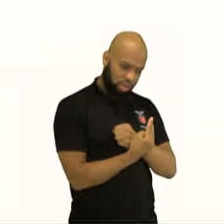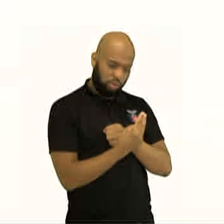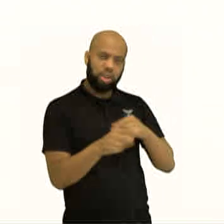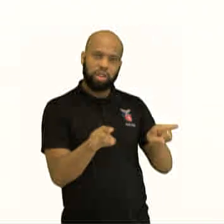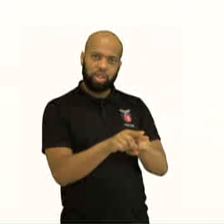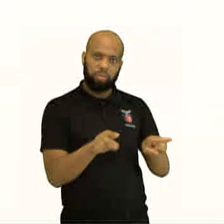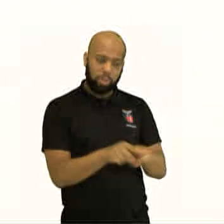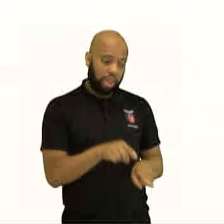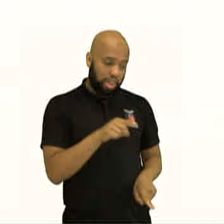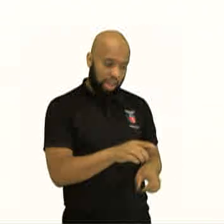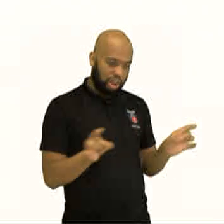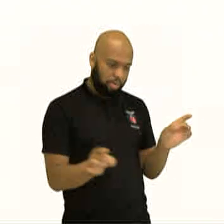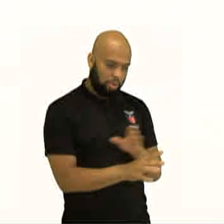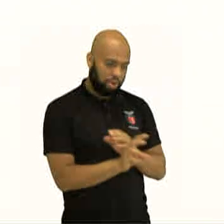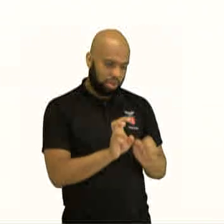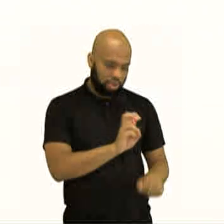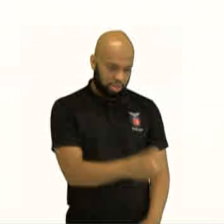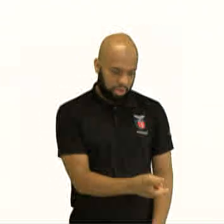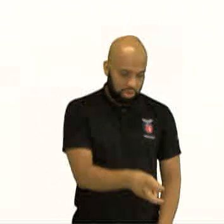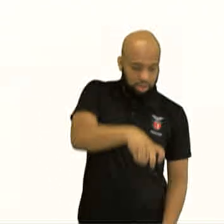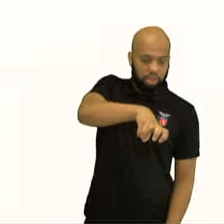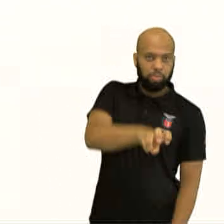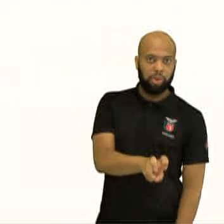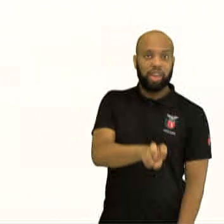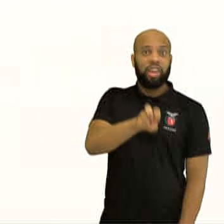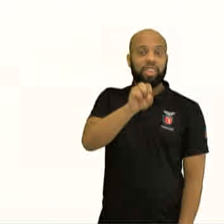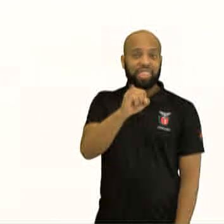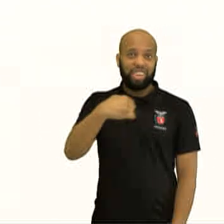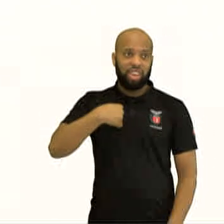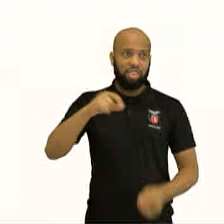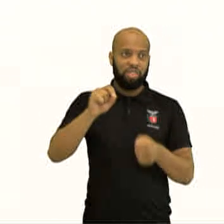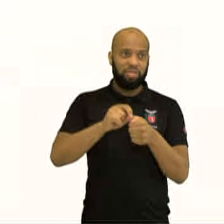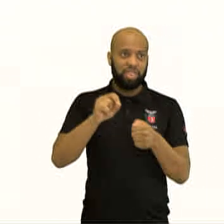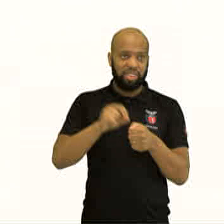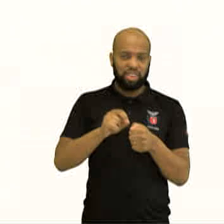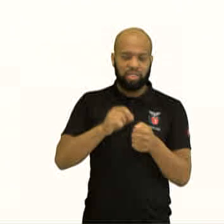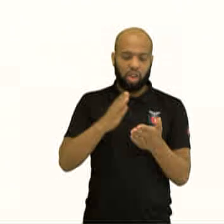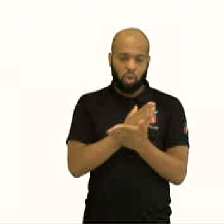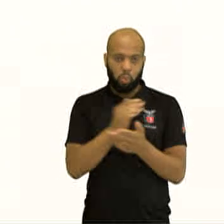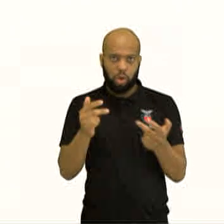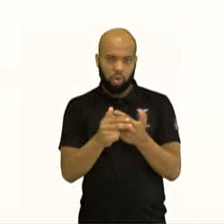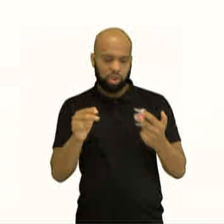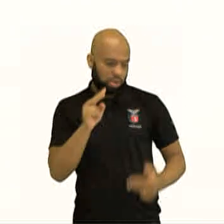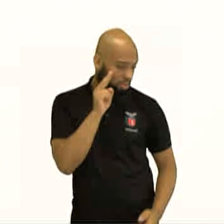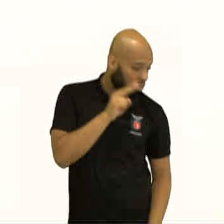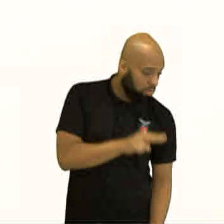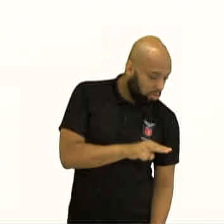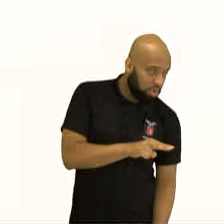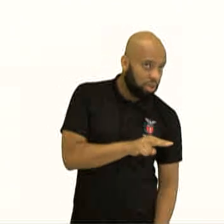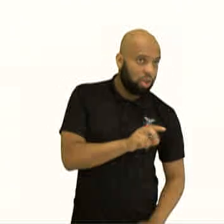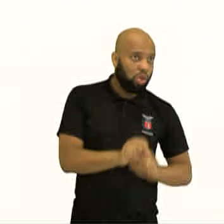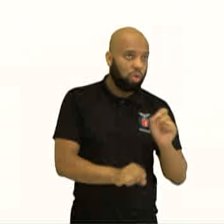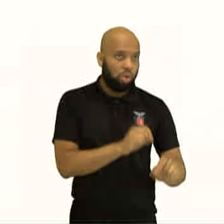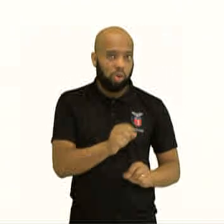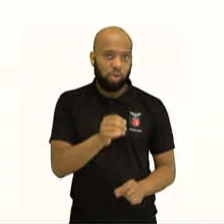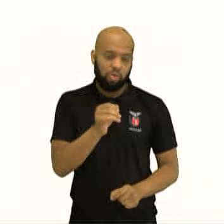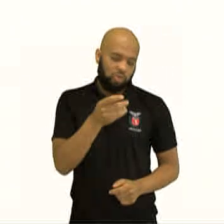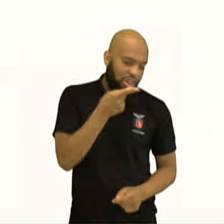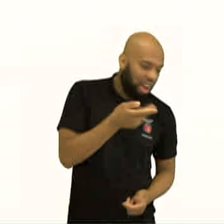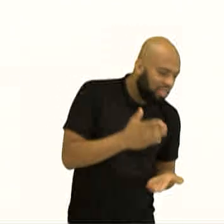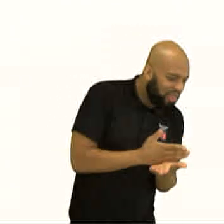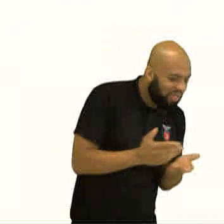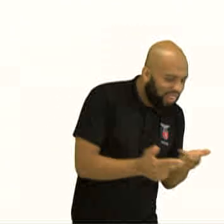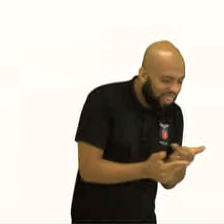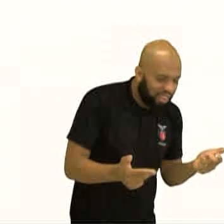ela pronta a se levantar e se eu o fizesse, eu olhando-a de vez em quando ou dirigindo-lhe alguma